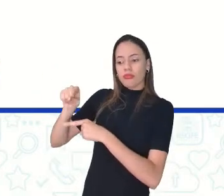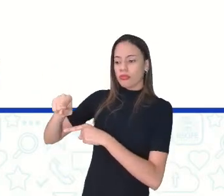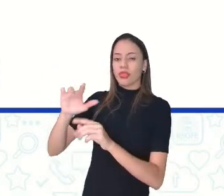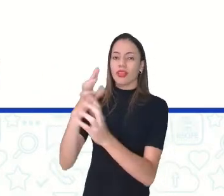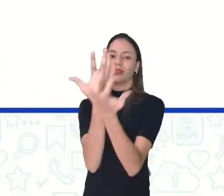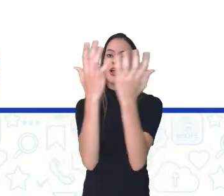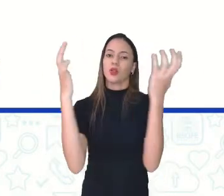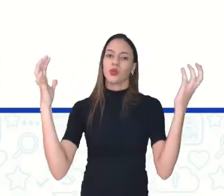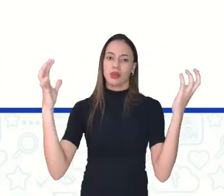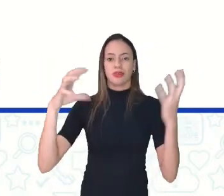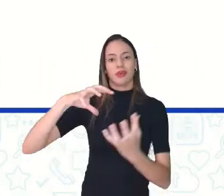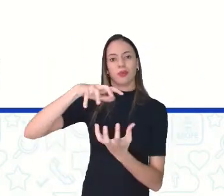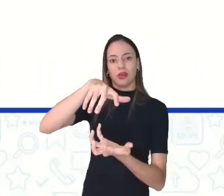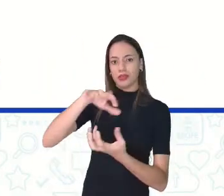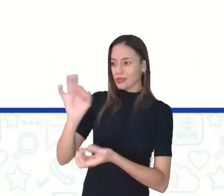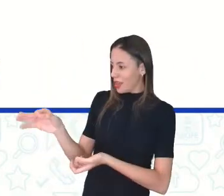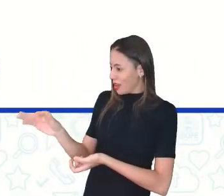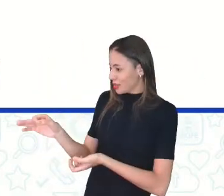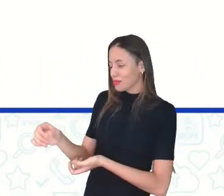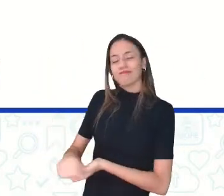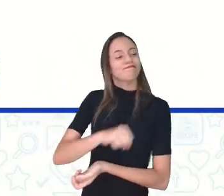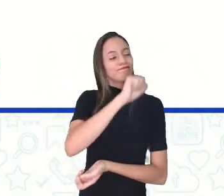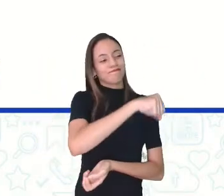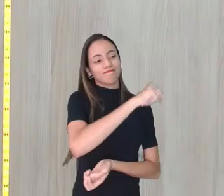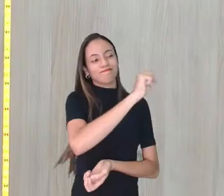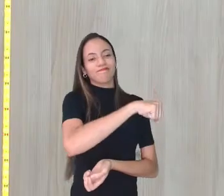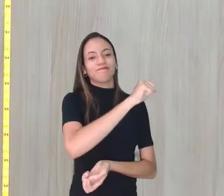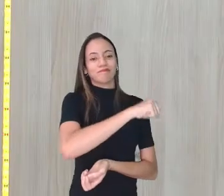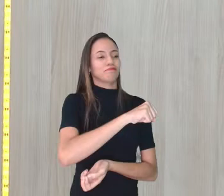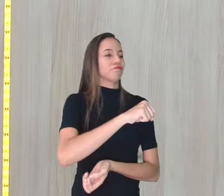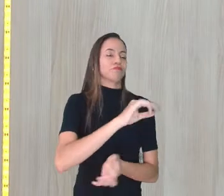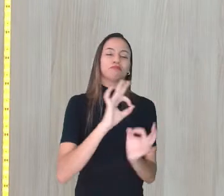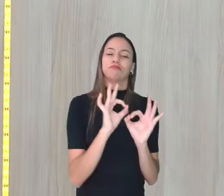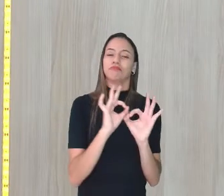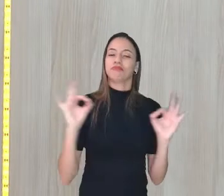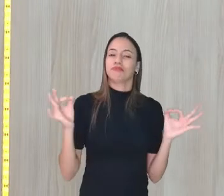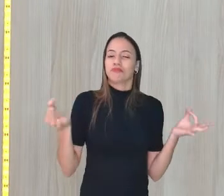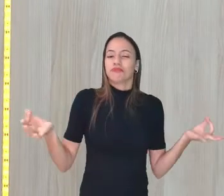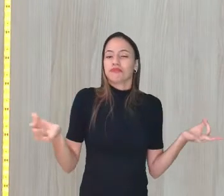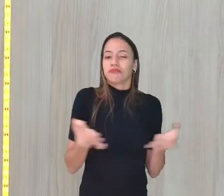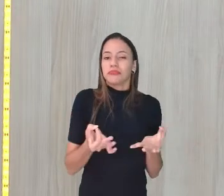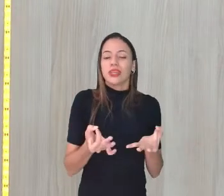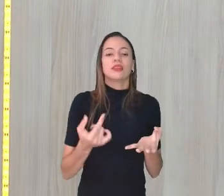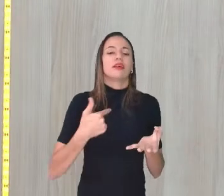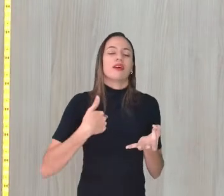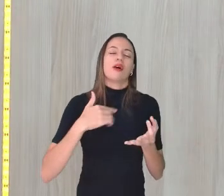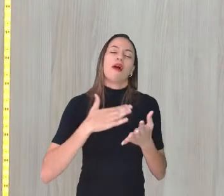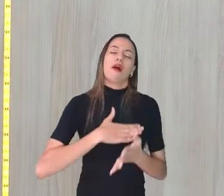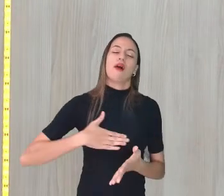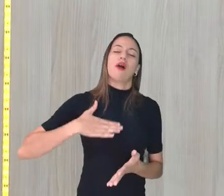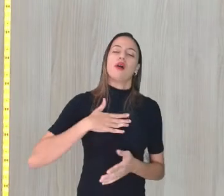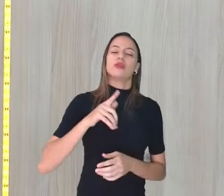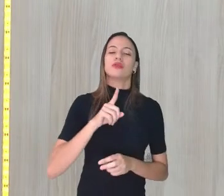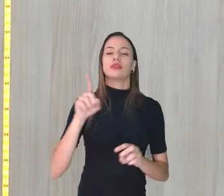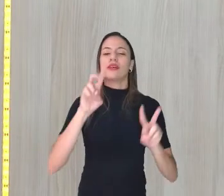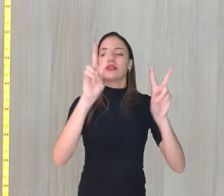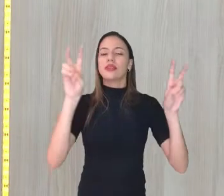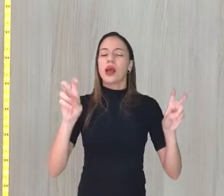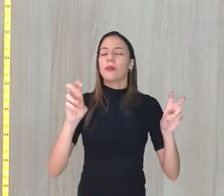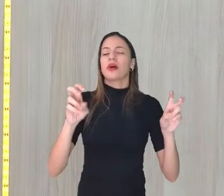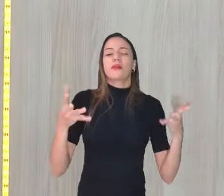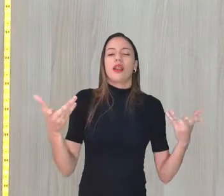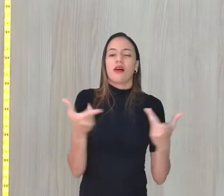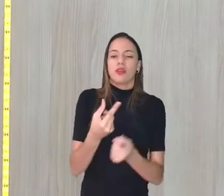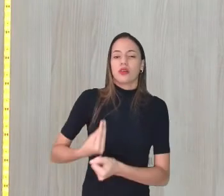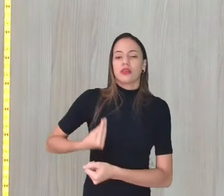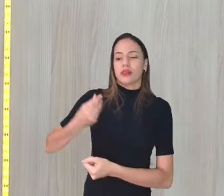natureza, esse nosso planeta. Né, professora Vanessa? Exatamente, top, show, adoro esse tema. Sempre é bom estar aqui dialogando, batendo